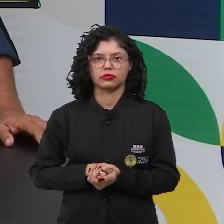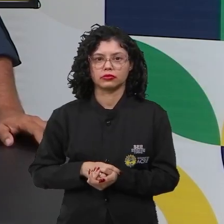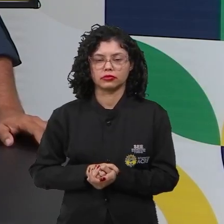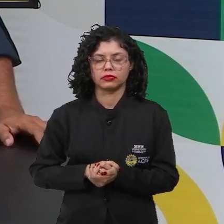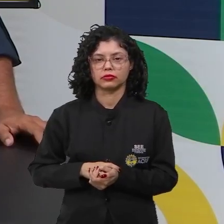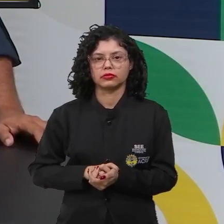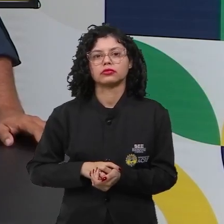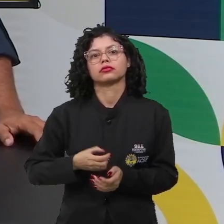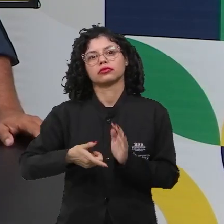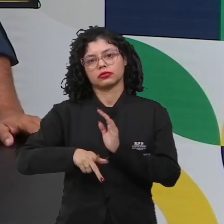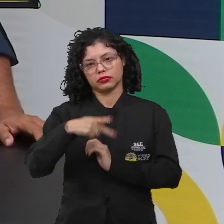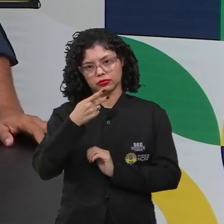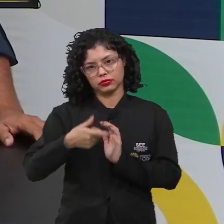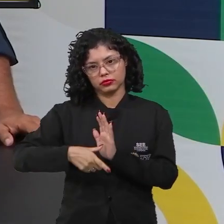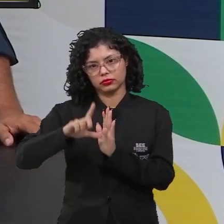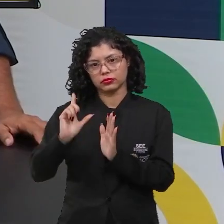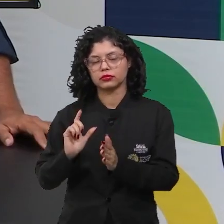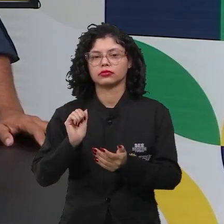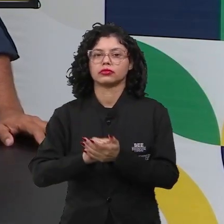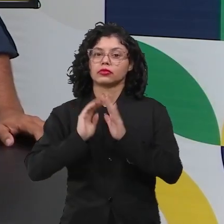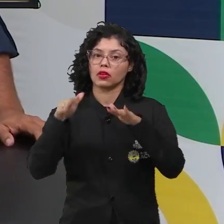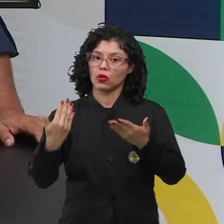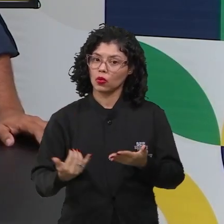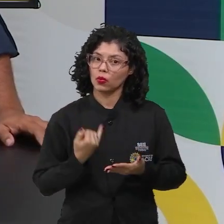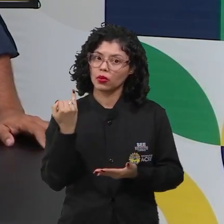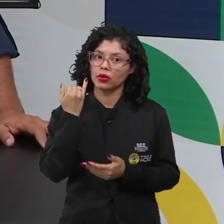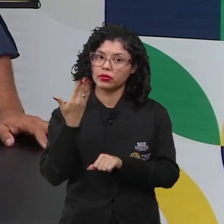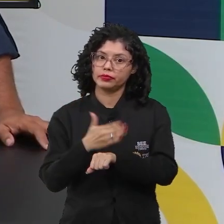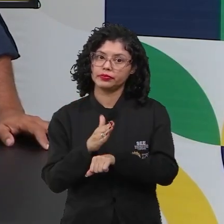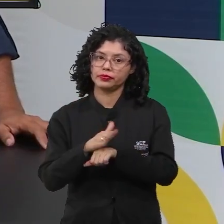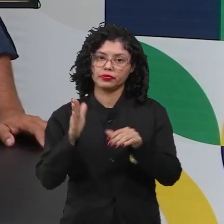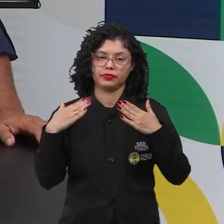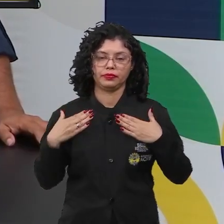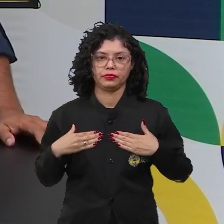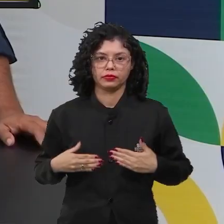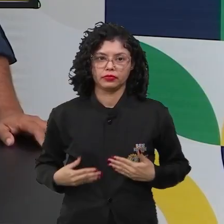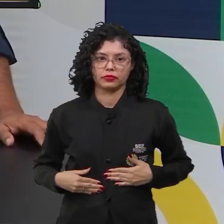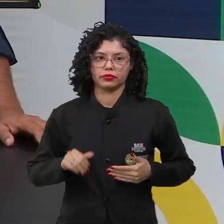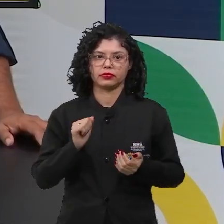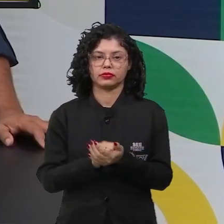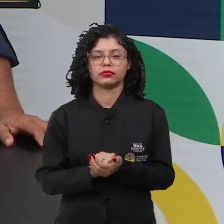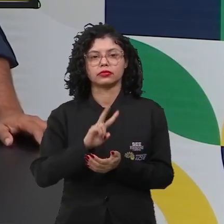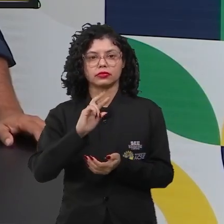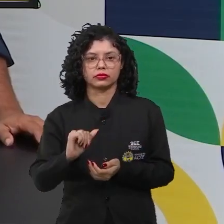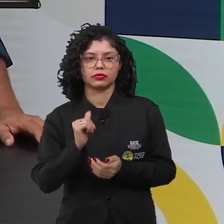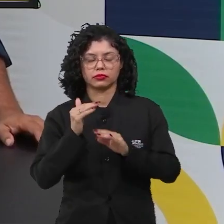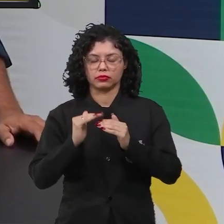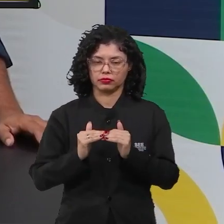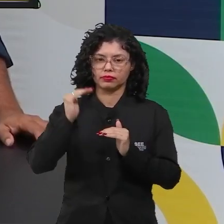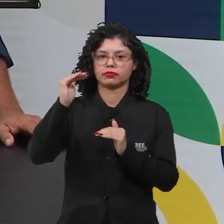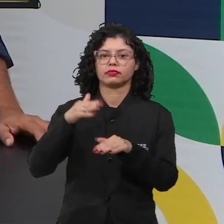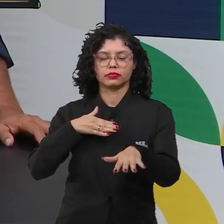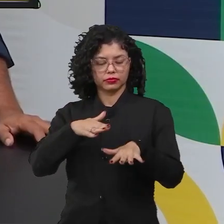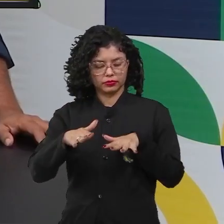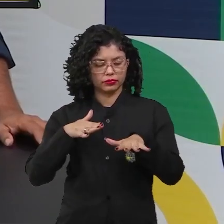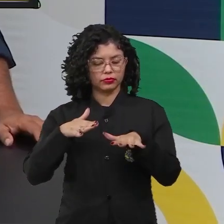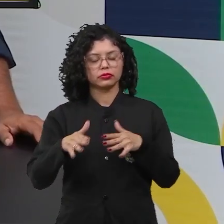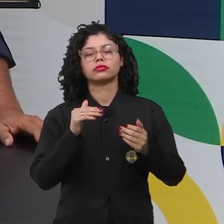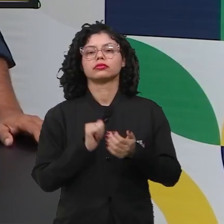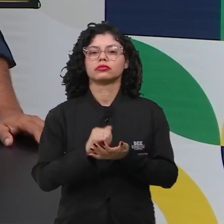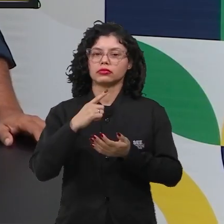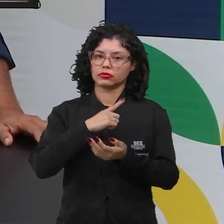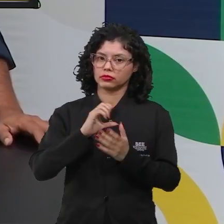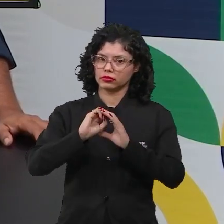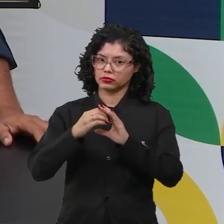já falamos anteriormente, qual a importância da prática corporal? Porque ela vai além da movimentação, ela tem